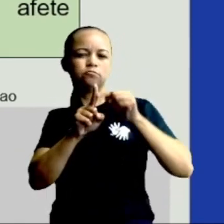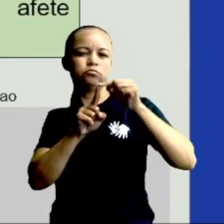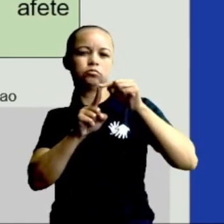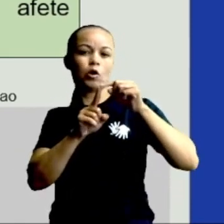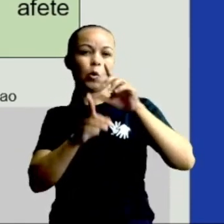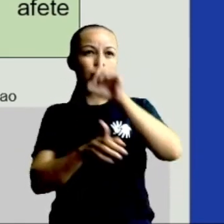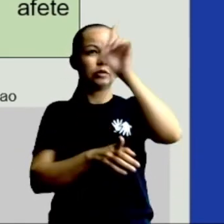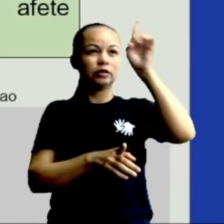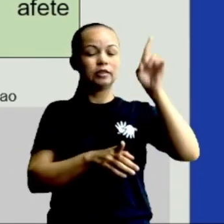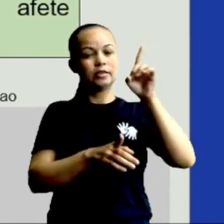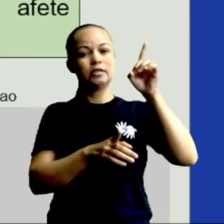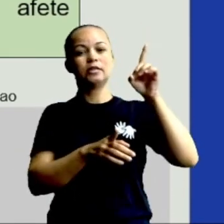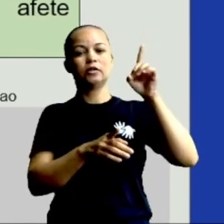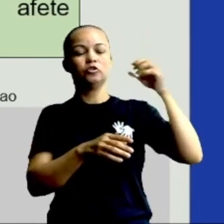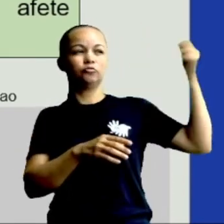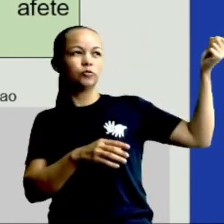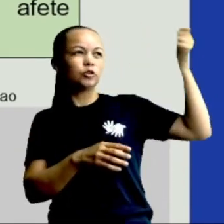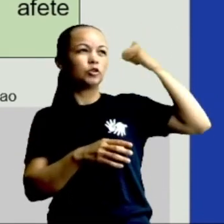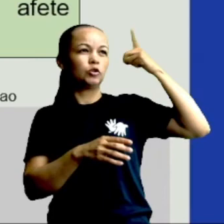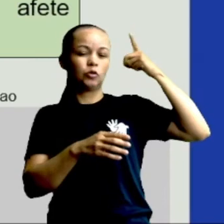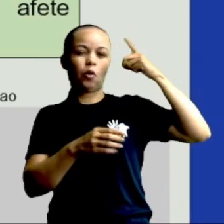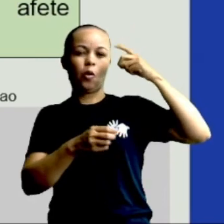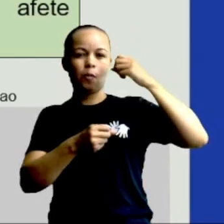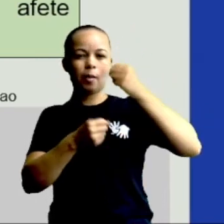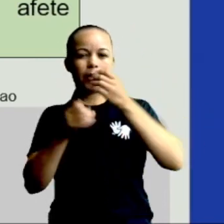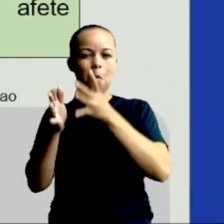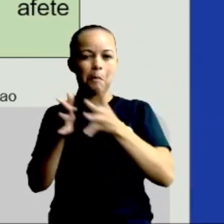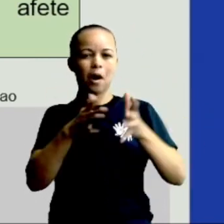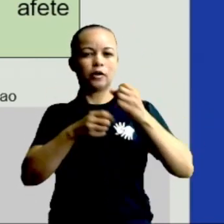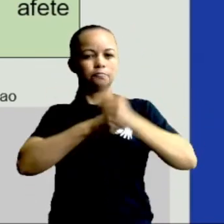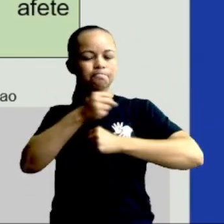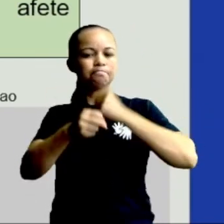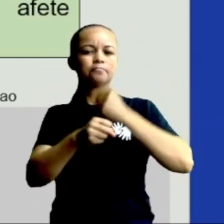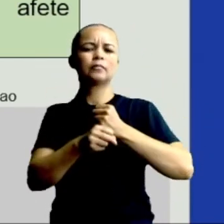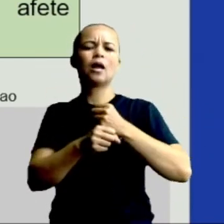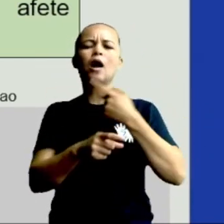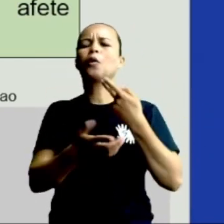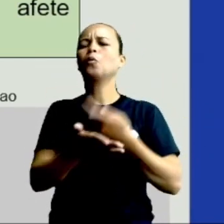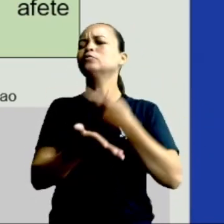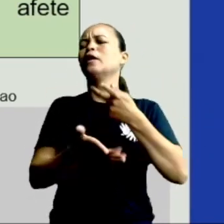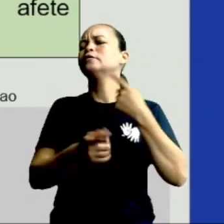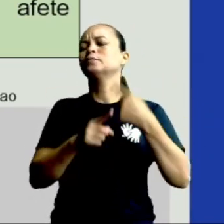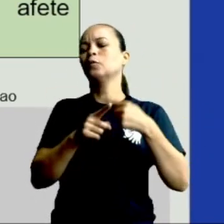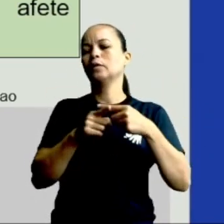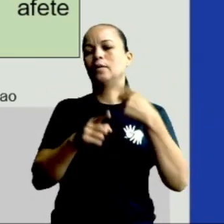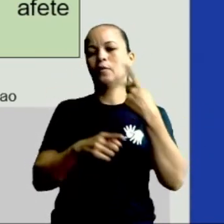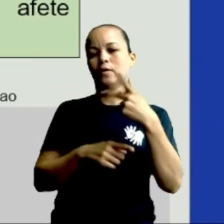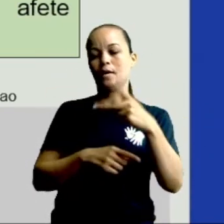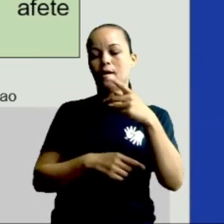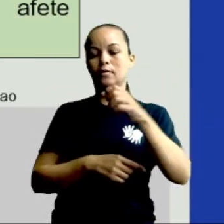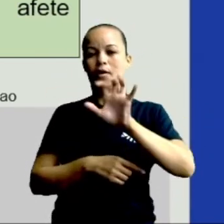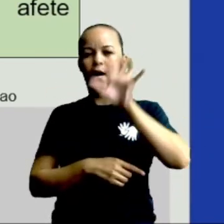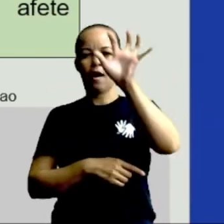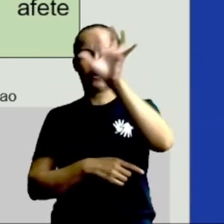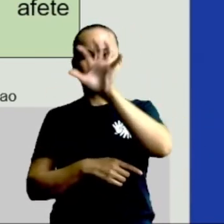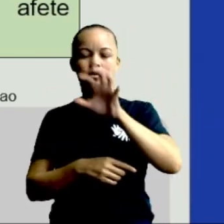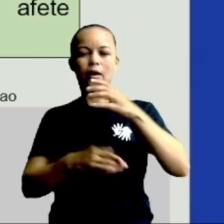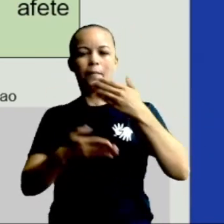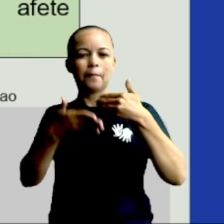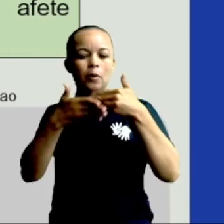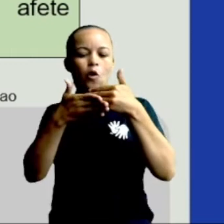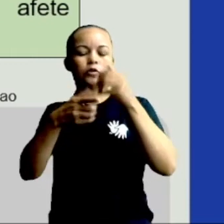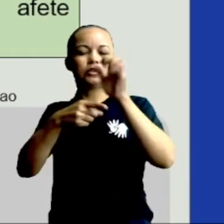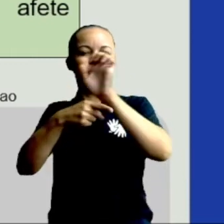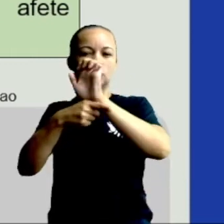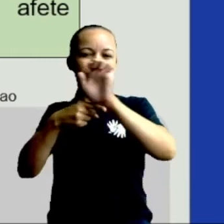sol na maior parte do ano. Por que isso acontece? Porque essa região está mais próxima da linha do Equador,